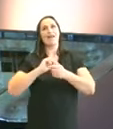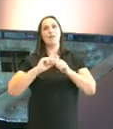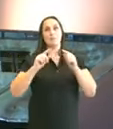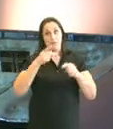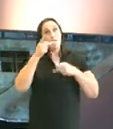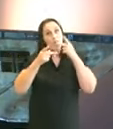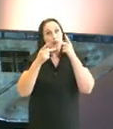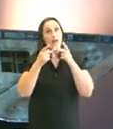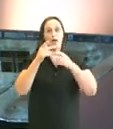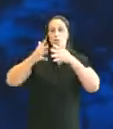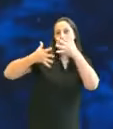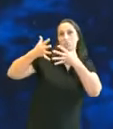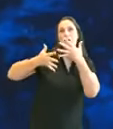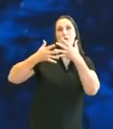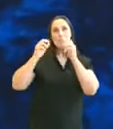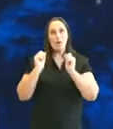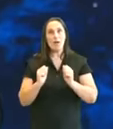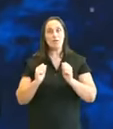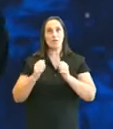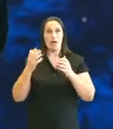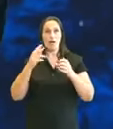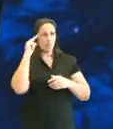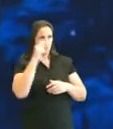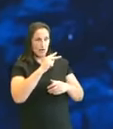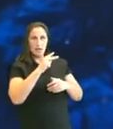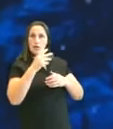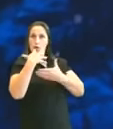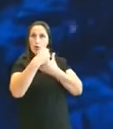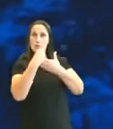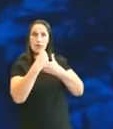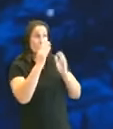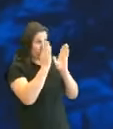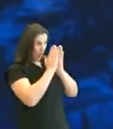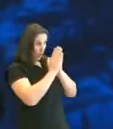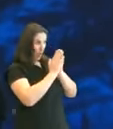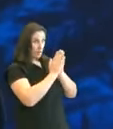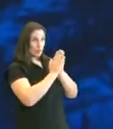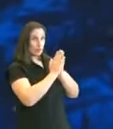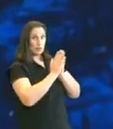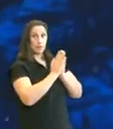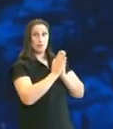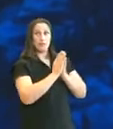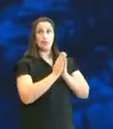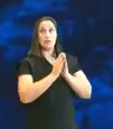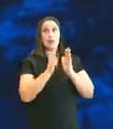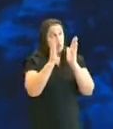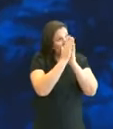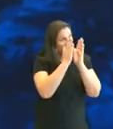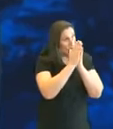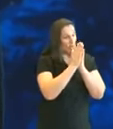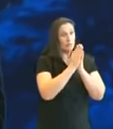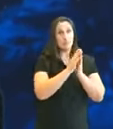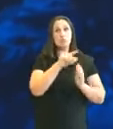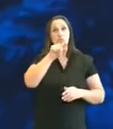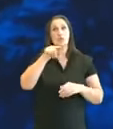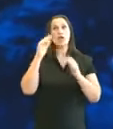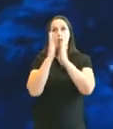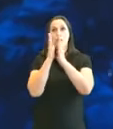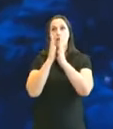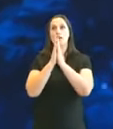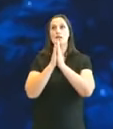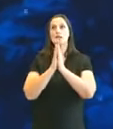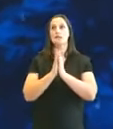máscara pode. Então, olha para alguém que está perto de você e diz assim, ore. Não é? Ore, é isso que a Bíblia